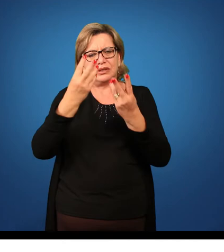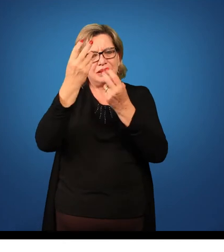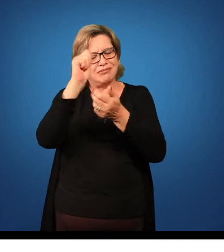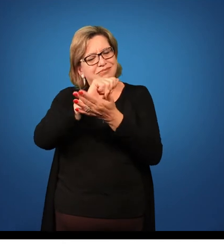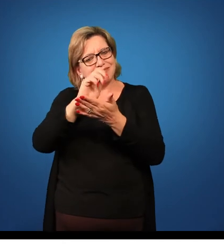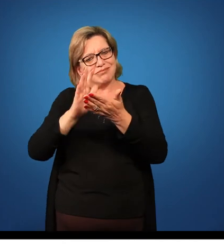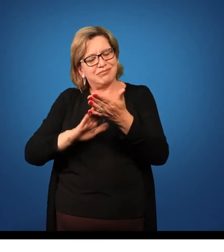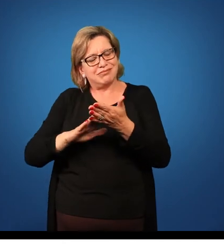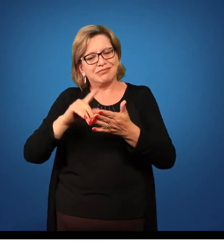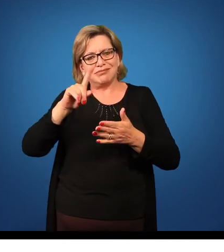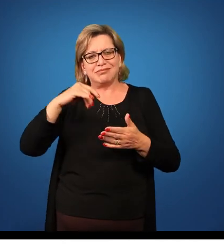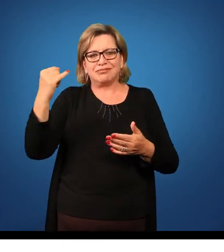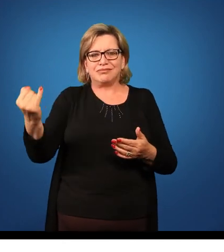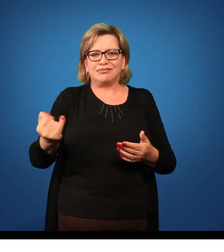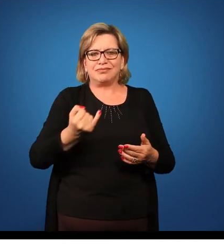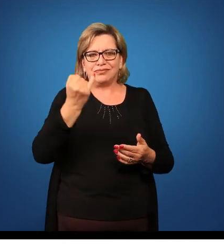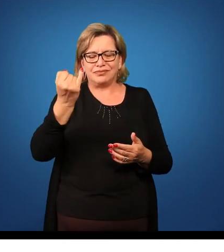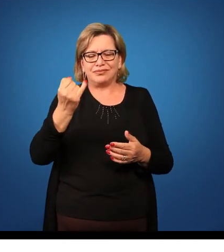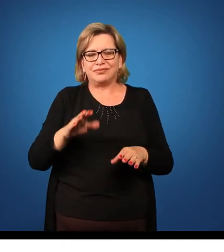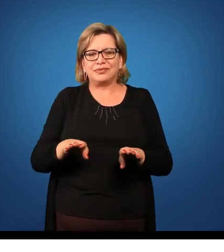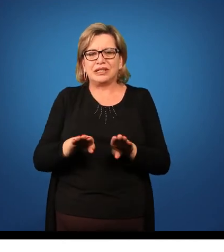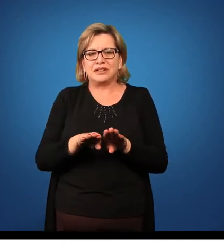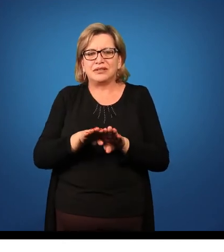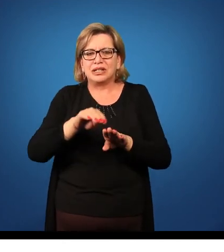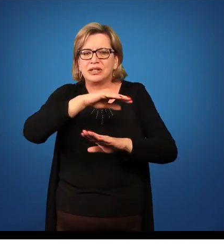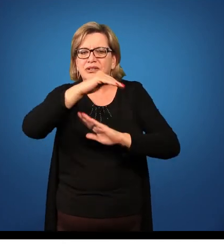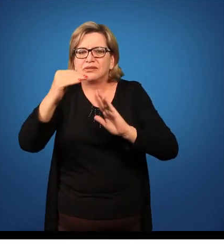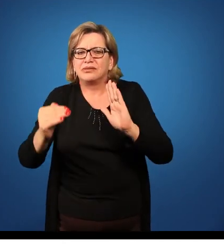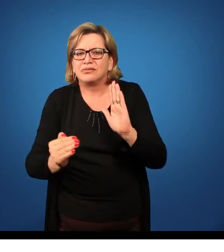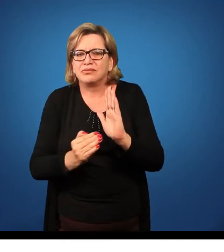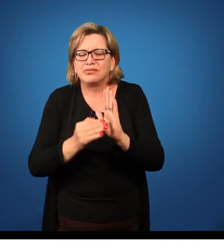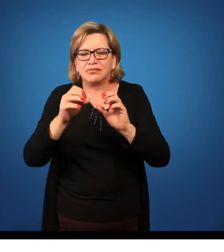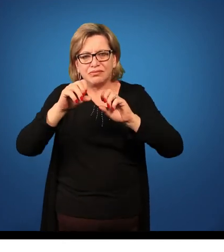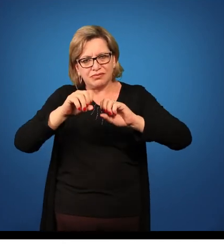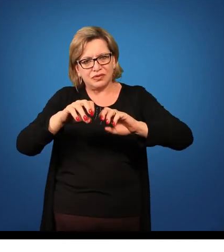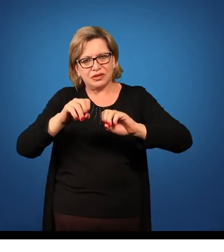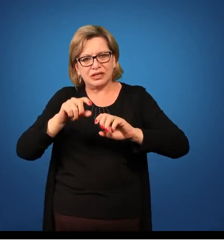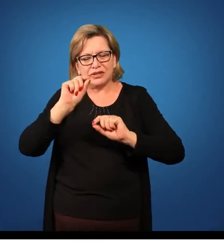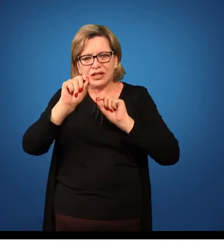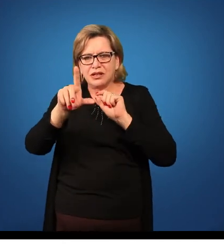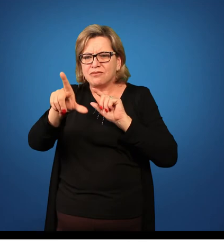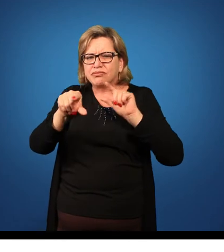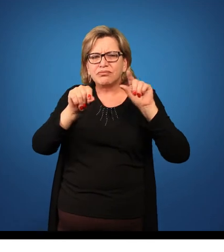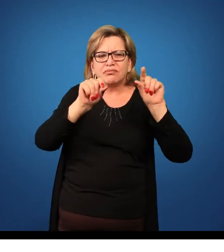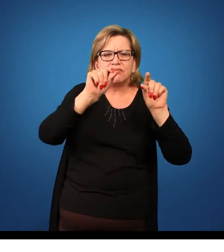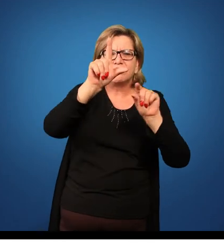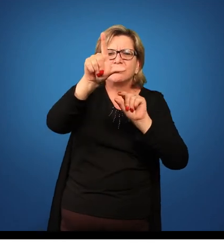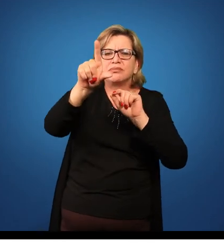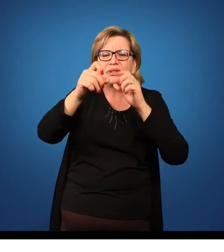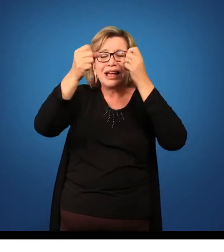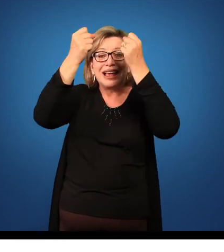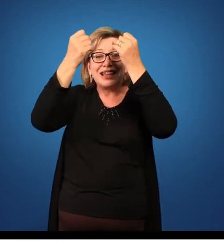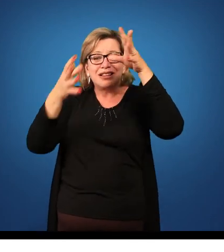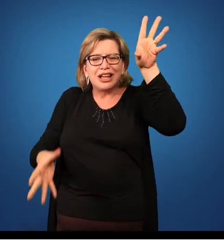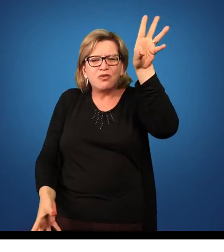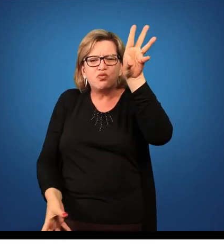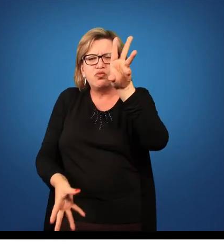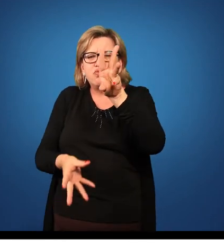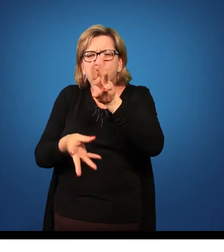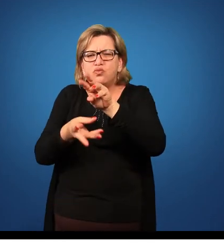extremamente importante. E no final da aula, faça um apanhado geral daquele conteúdo, então